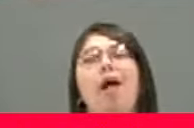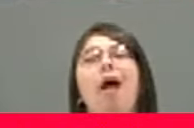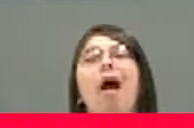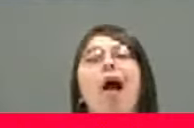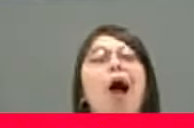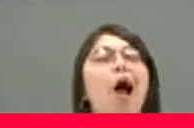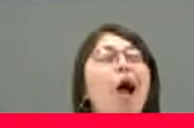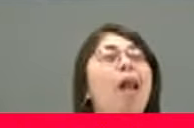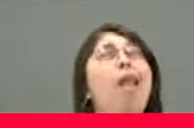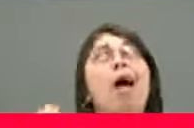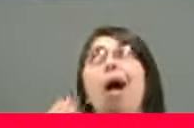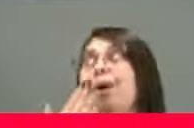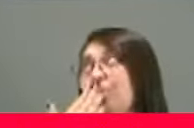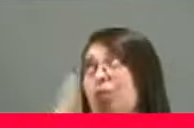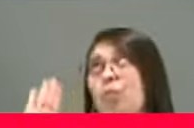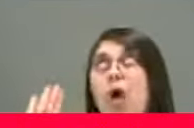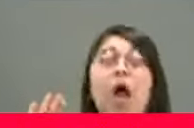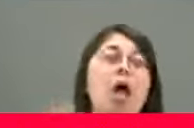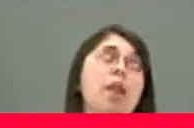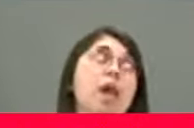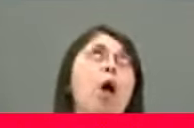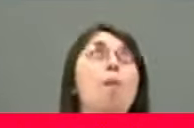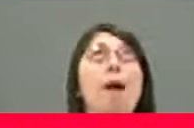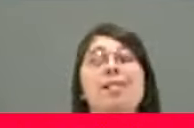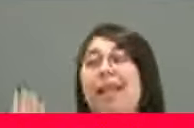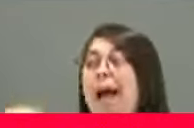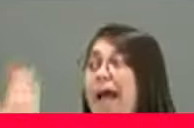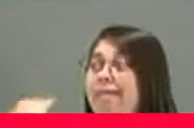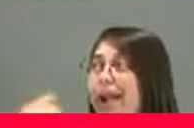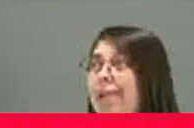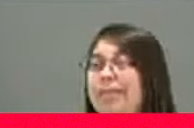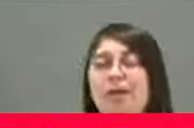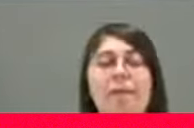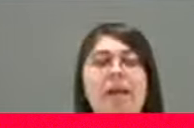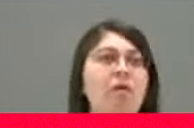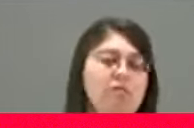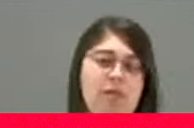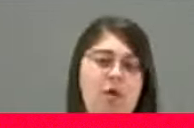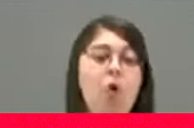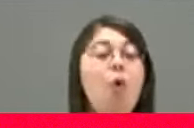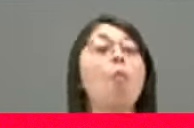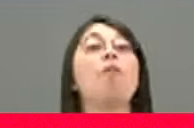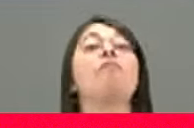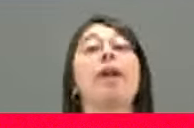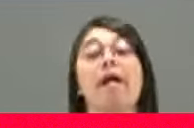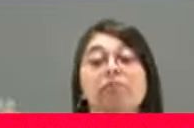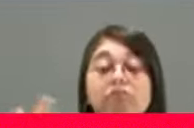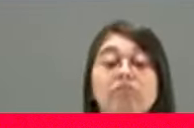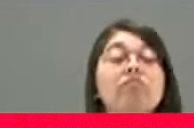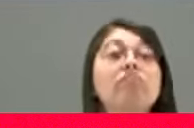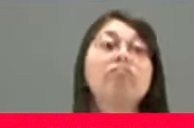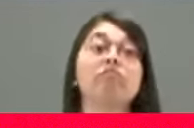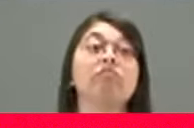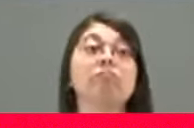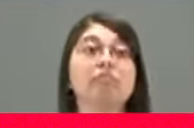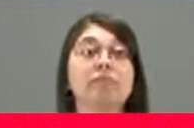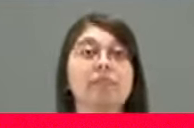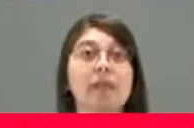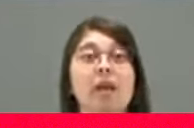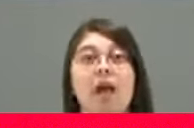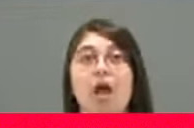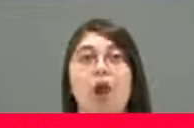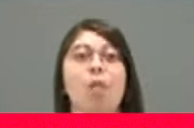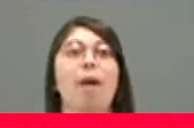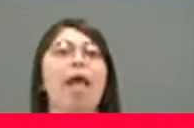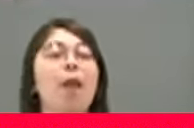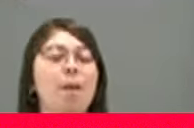a promessa, mas o outro lá atrás não cumpriu. Não, o povo brasileiro, o que ele quer? Ele quer resultado. Um erro não justificou. Ele não quer pagar